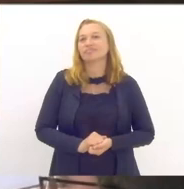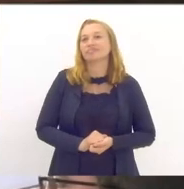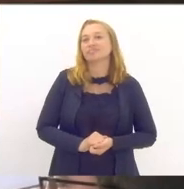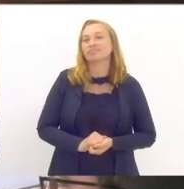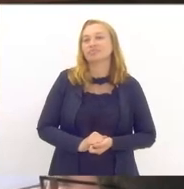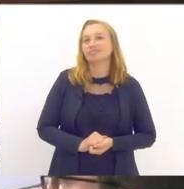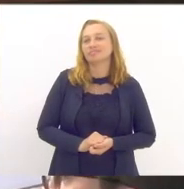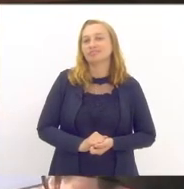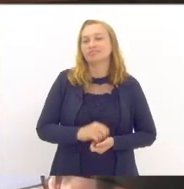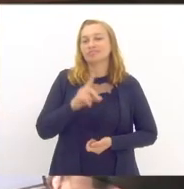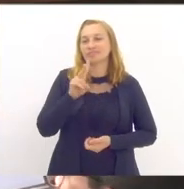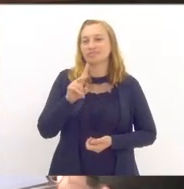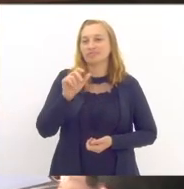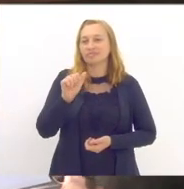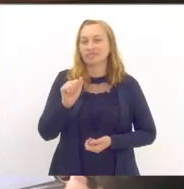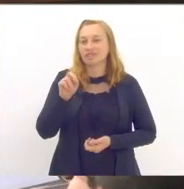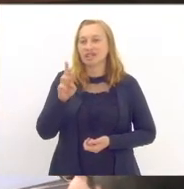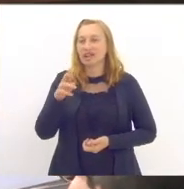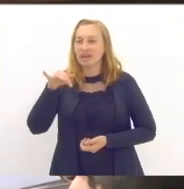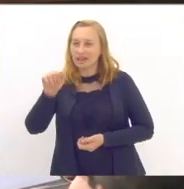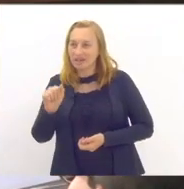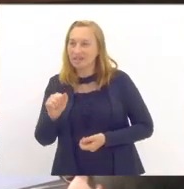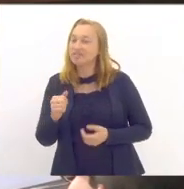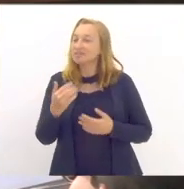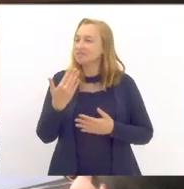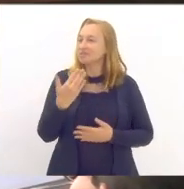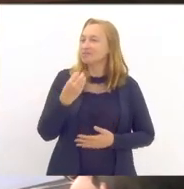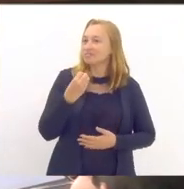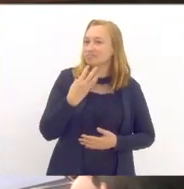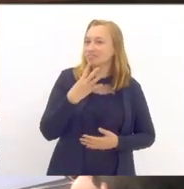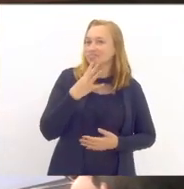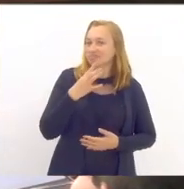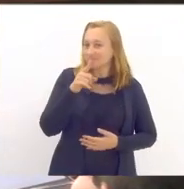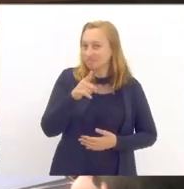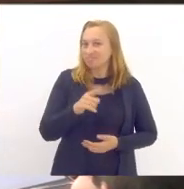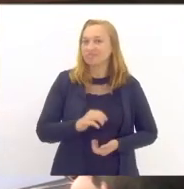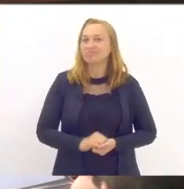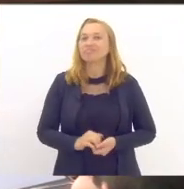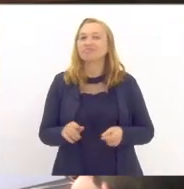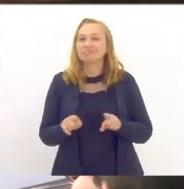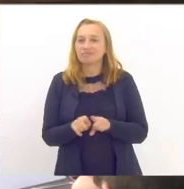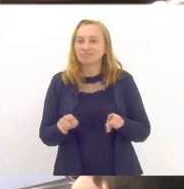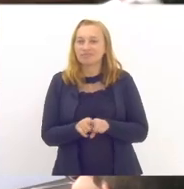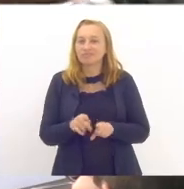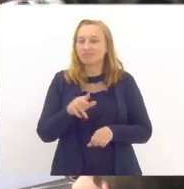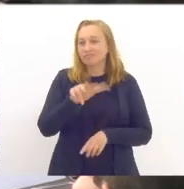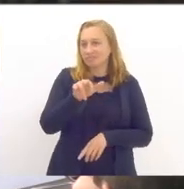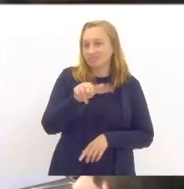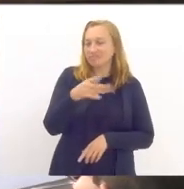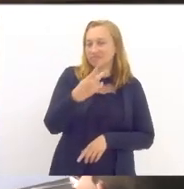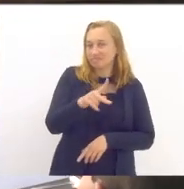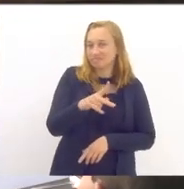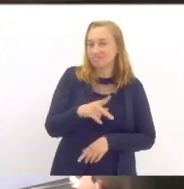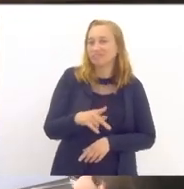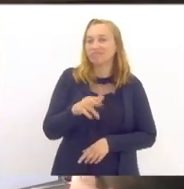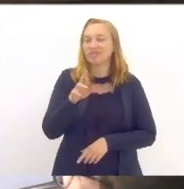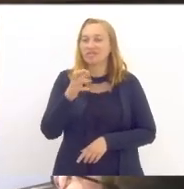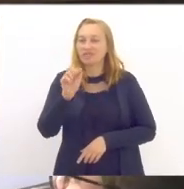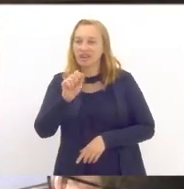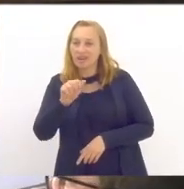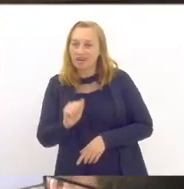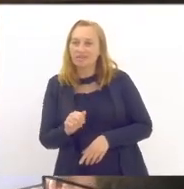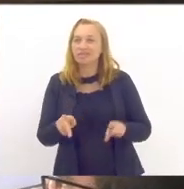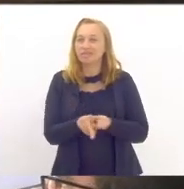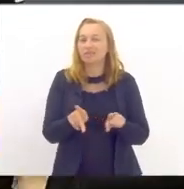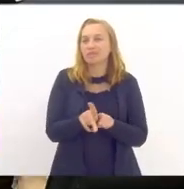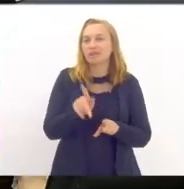querida Valéria Figueiredo, muito prazer em conhecê-la. e também as suas irmãs, a Rafaela e a